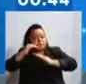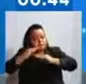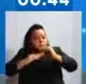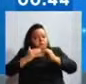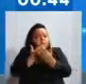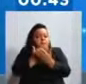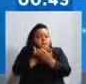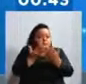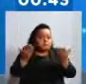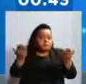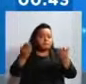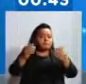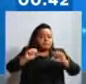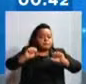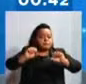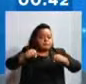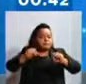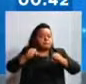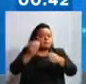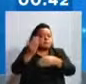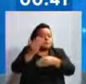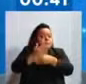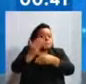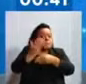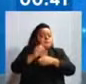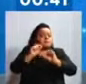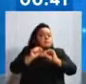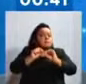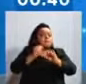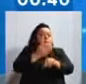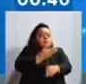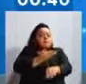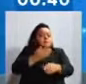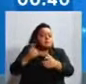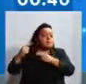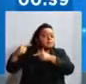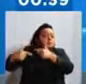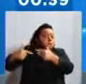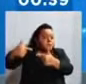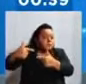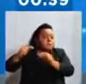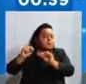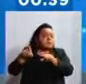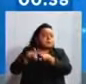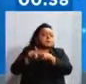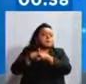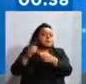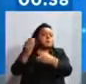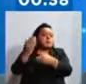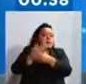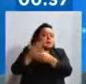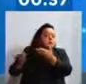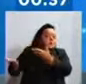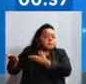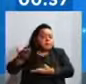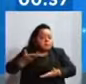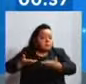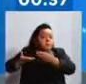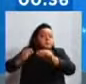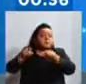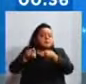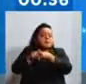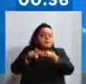que são os mototáxis, os táxis tradicionais, os compartilhados e também os